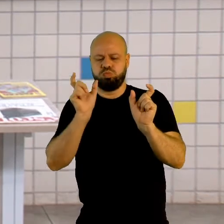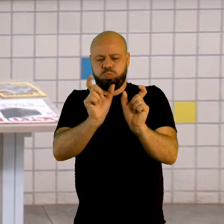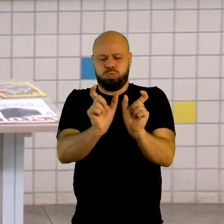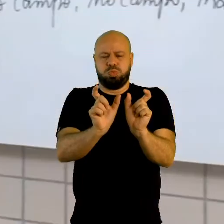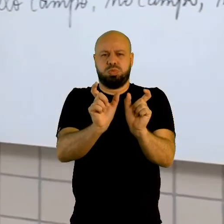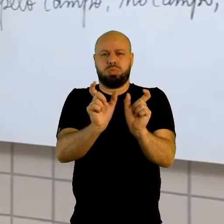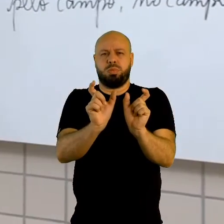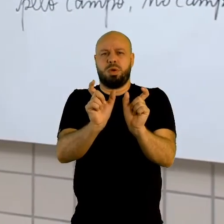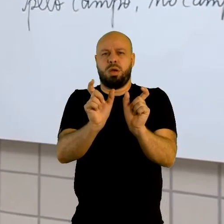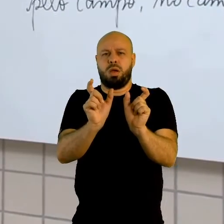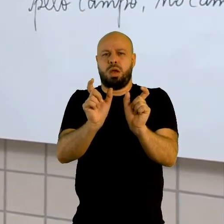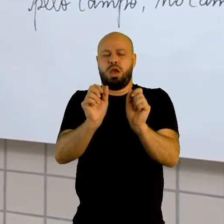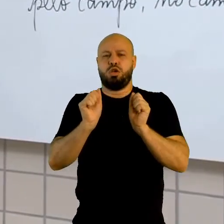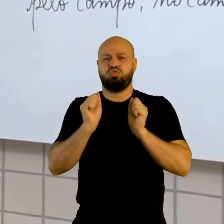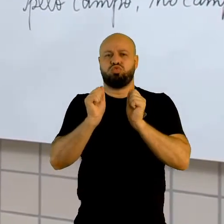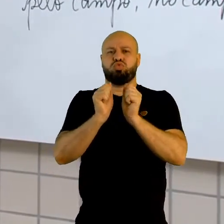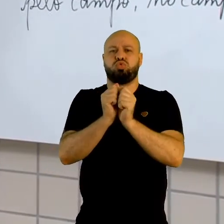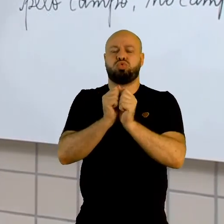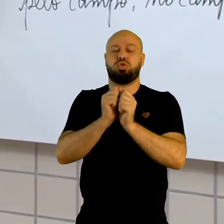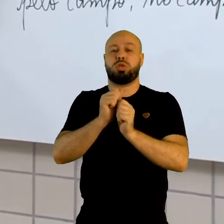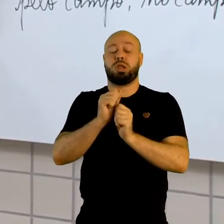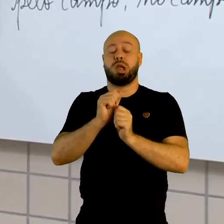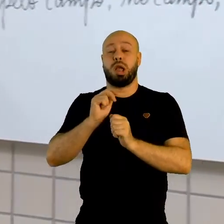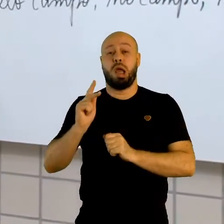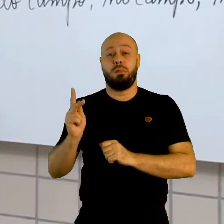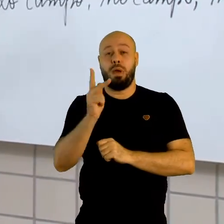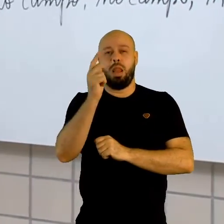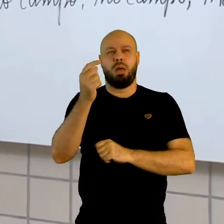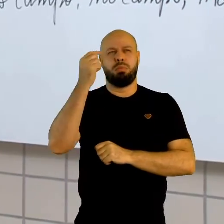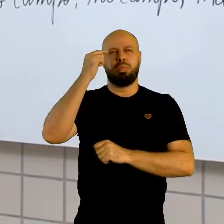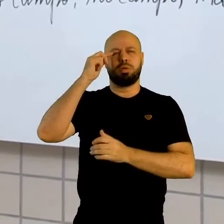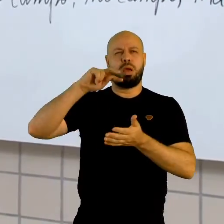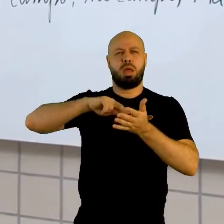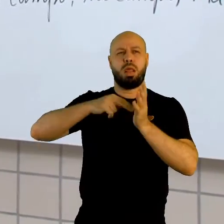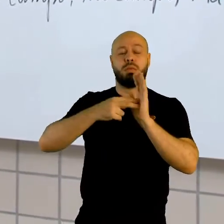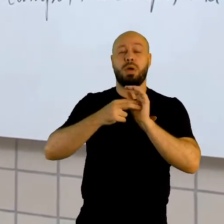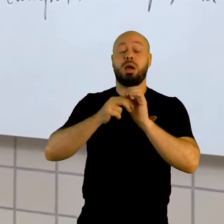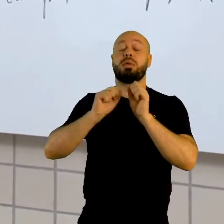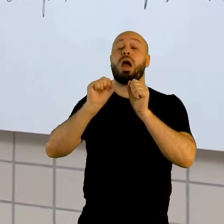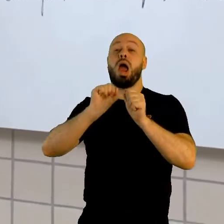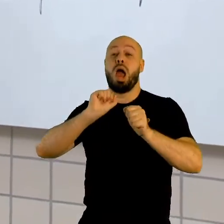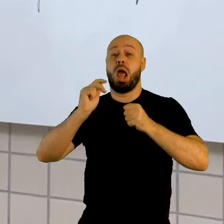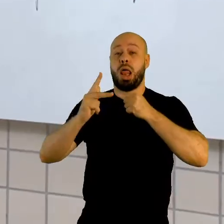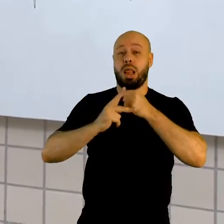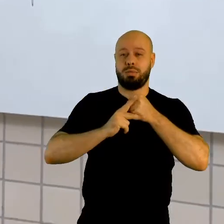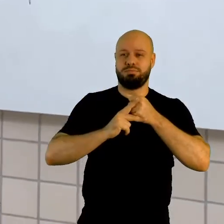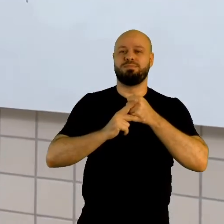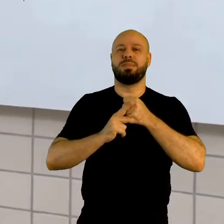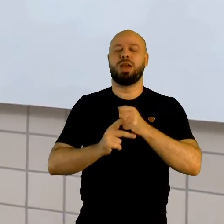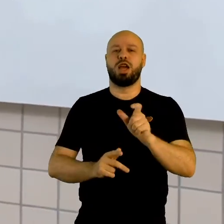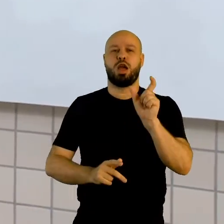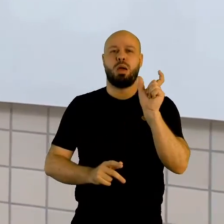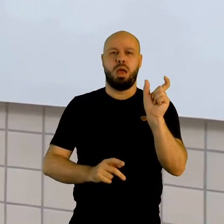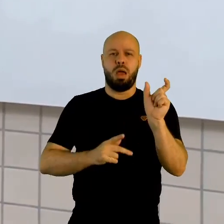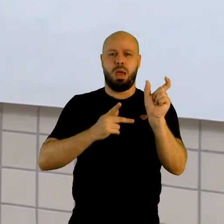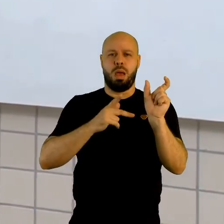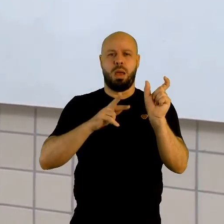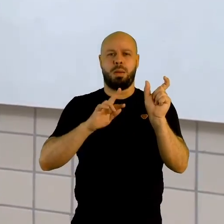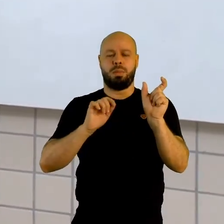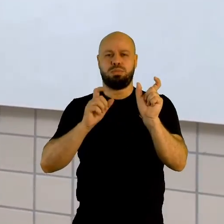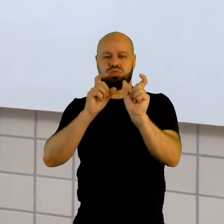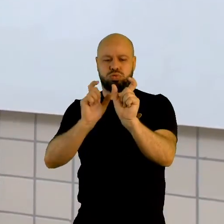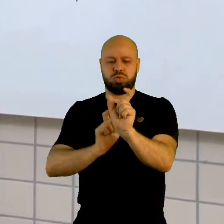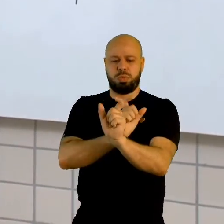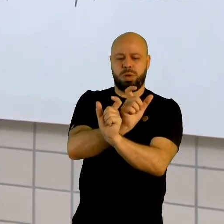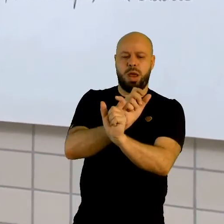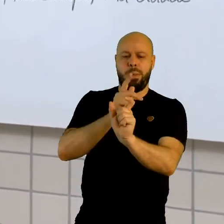com valor de advérbios, que é preposição mais nome, preposição mais adjetivo e